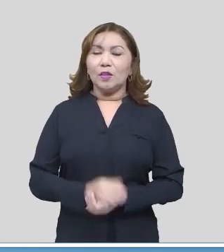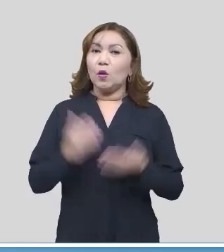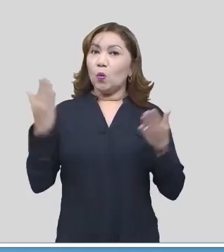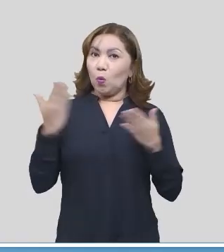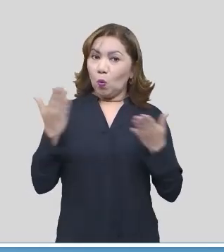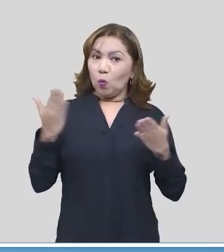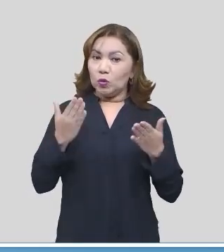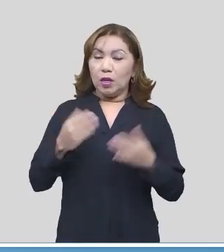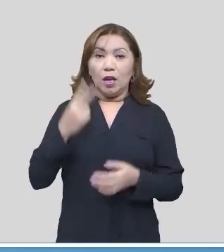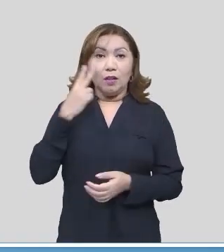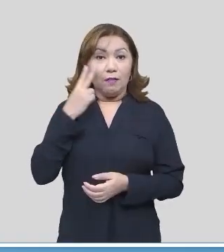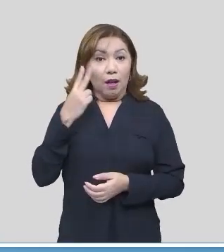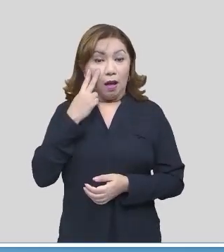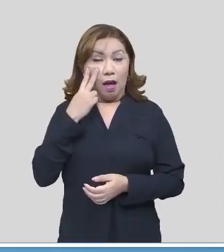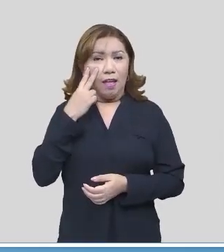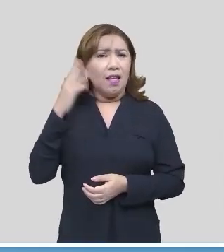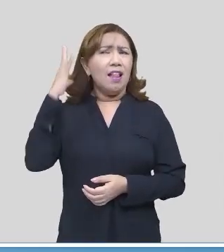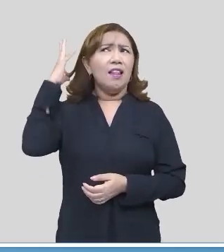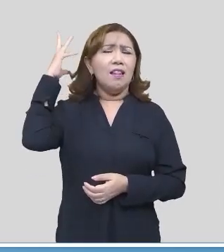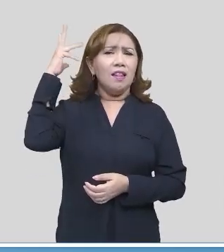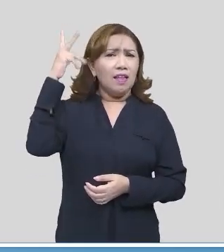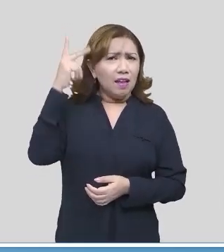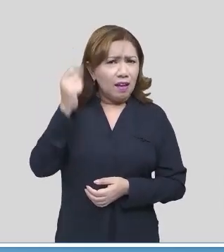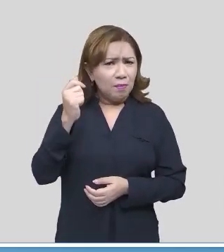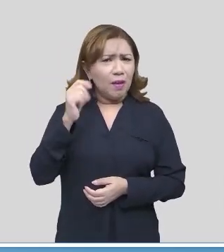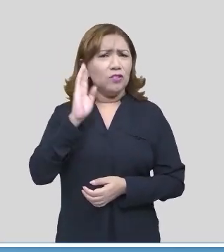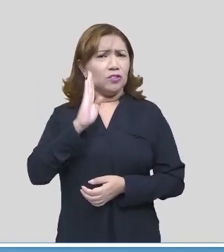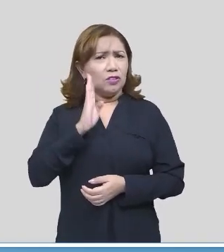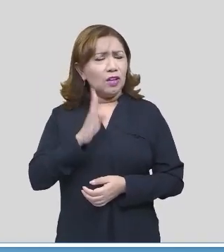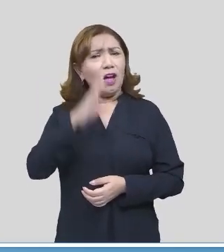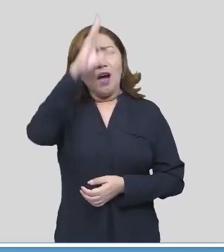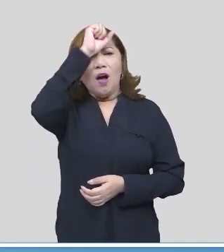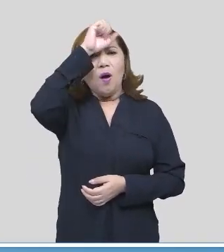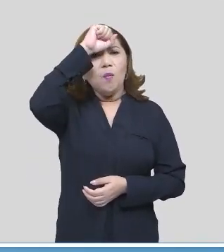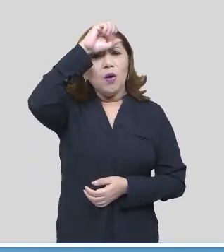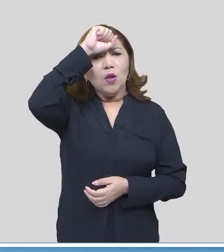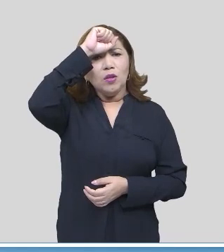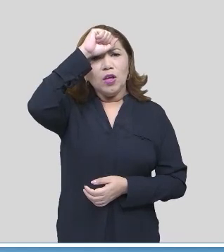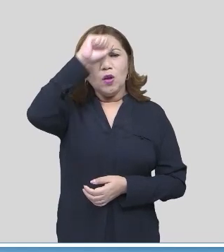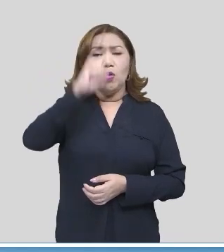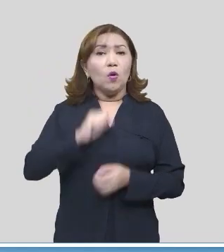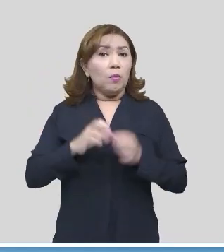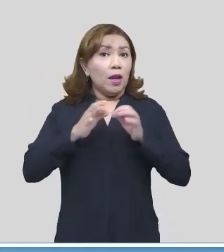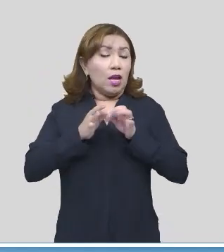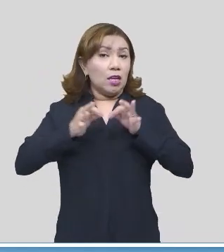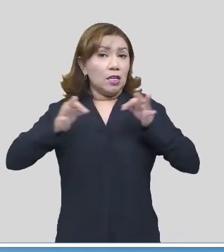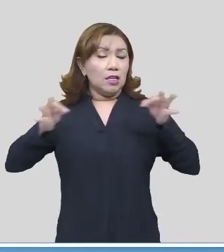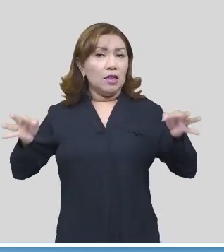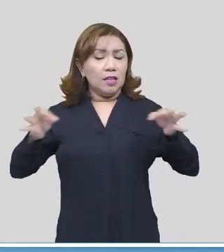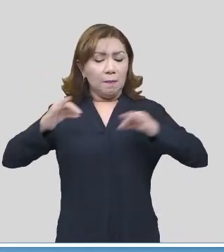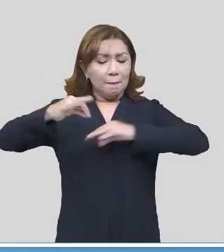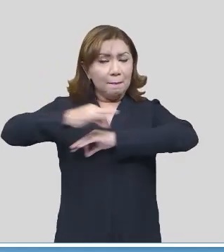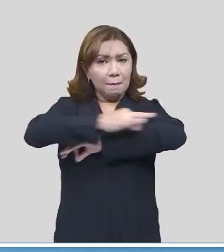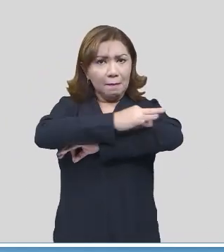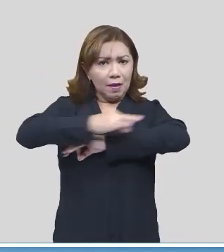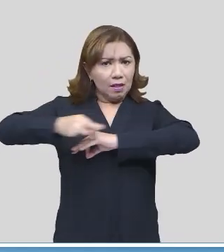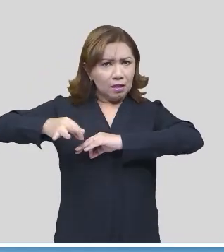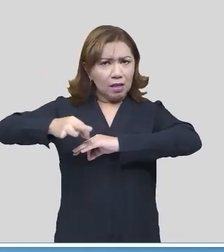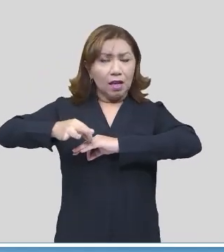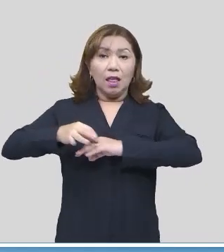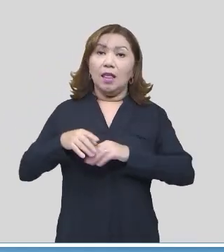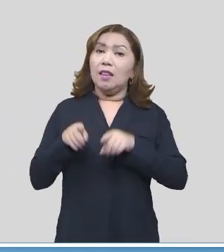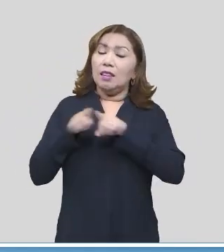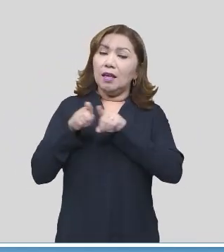Hoje, vamos rever o que já aprendemos sobre grandezas e medidas. Mas